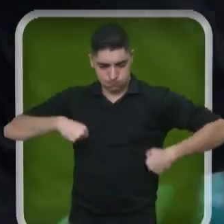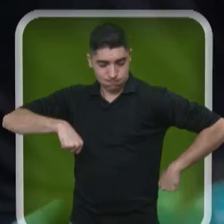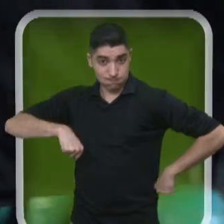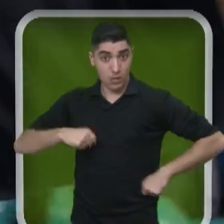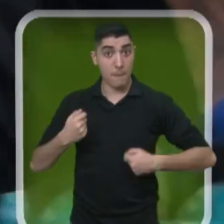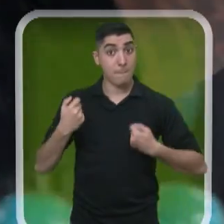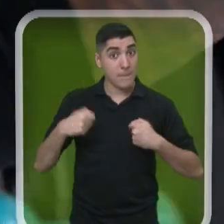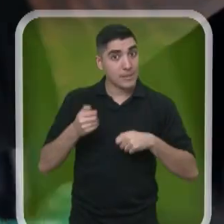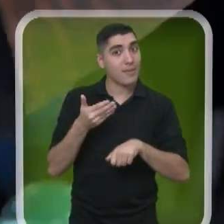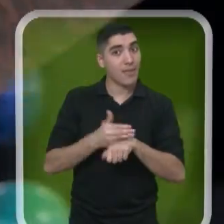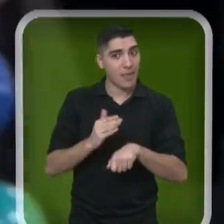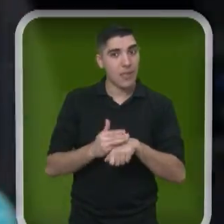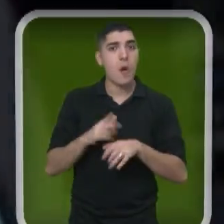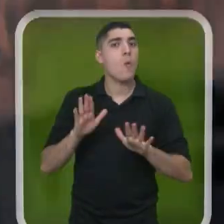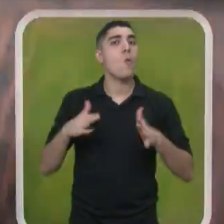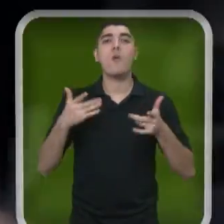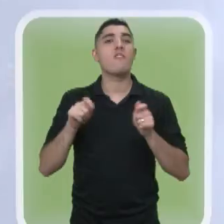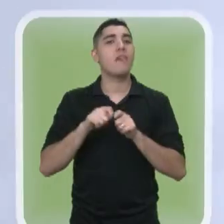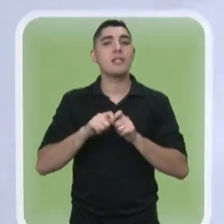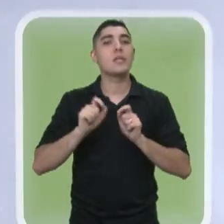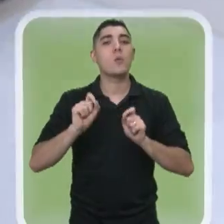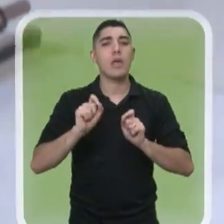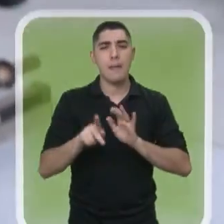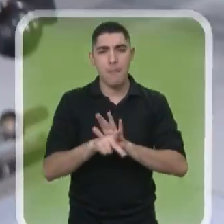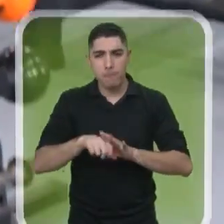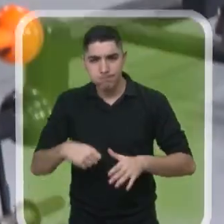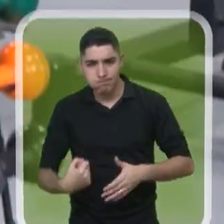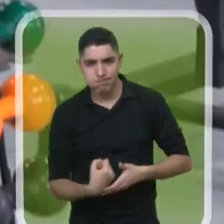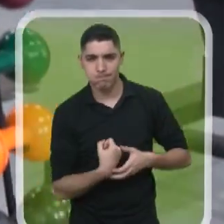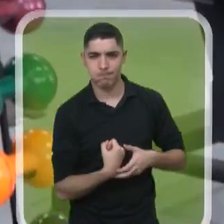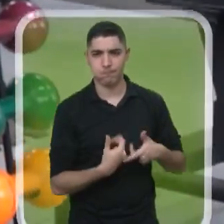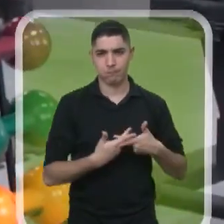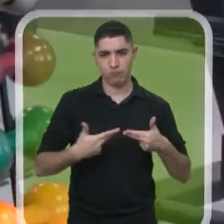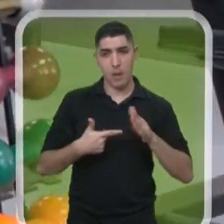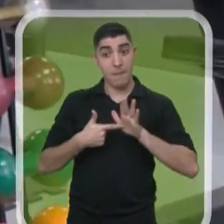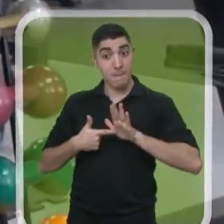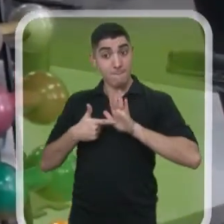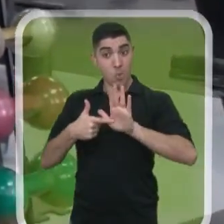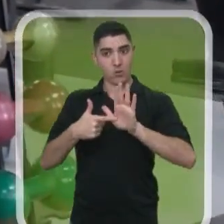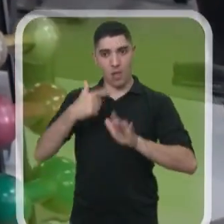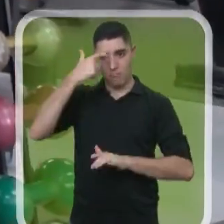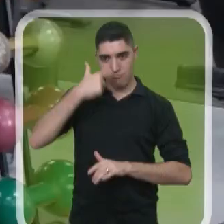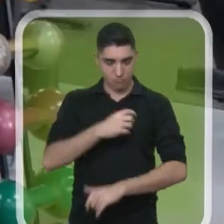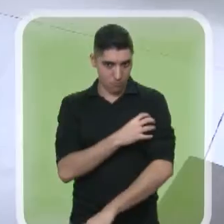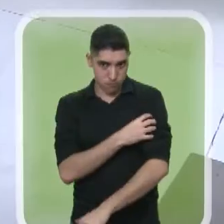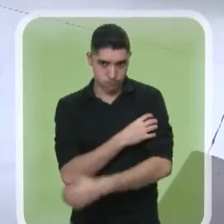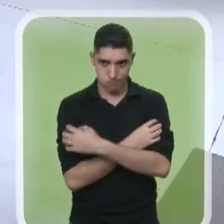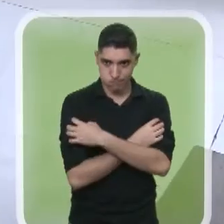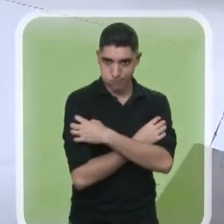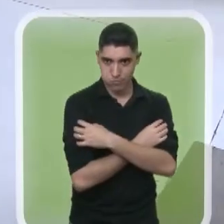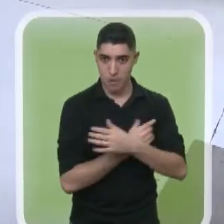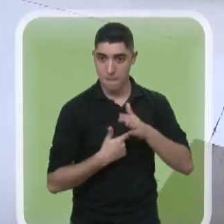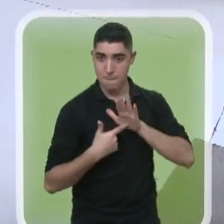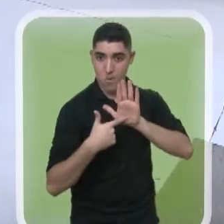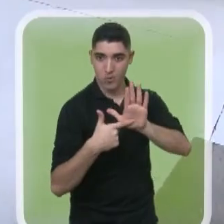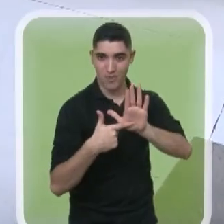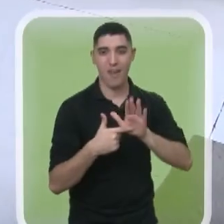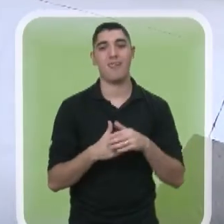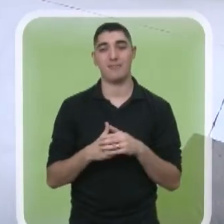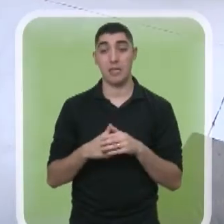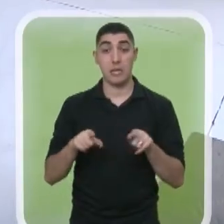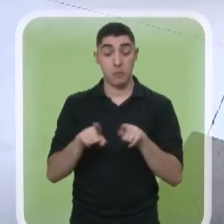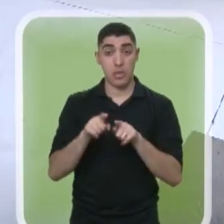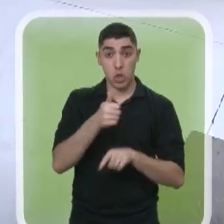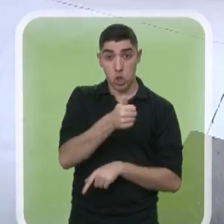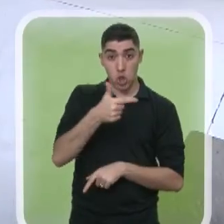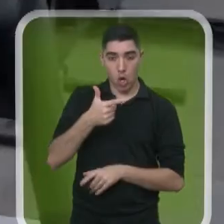Marcão pratica quais as poses vai fazer para mostrar os músculos aos jurados nas competições. Ao todo, são 12